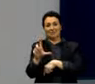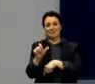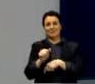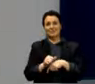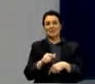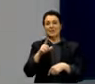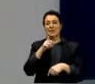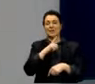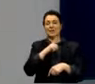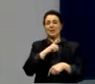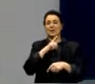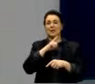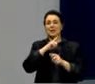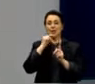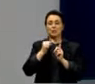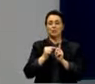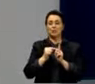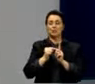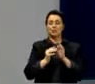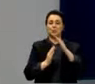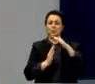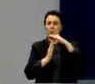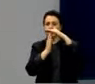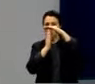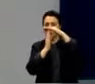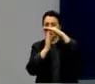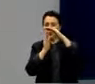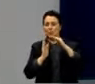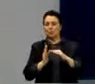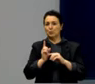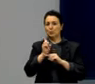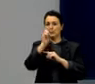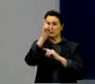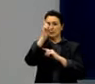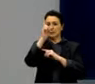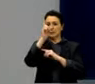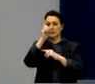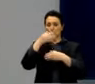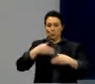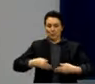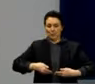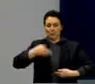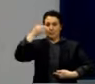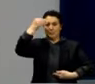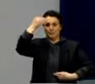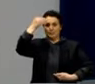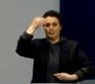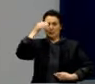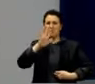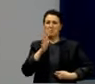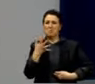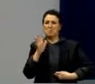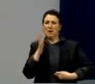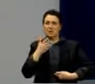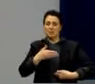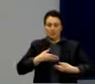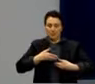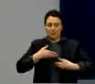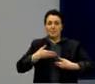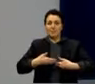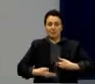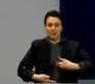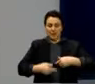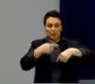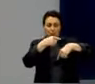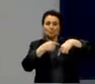Aqui nós vemos a parte superior, né, mais ou menos do abdômen para cima, mais ou menos do abdômen para baixo, então